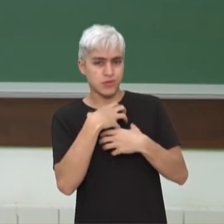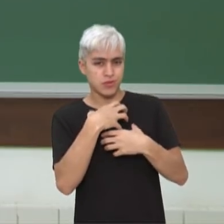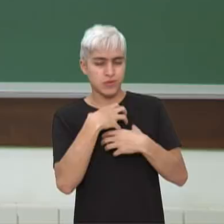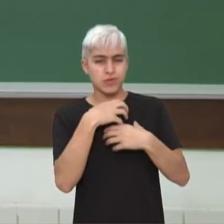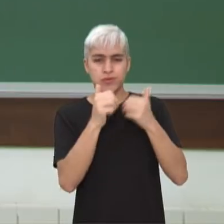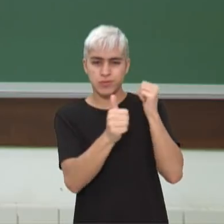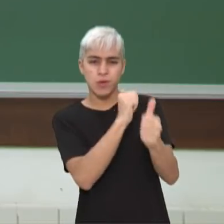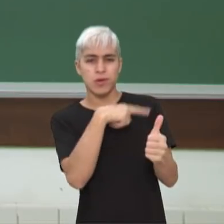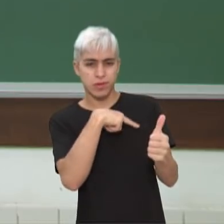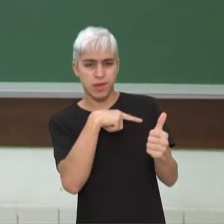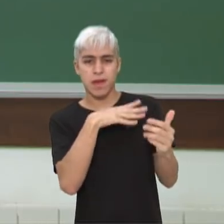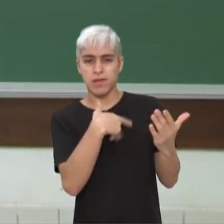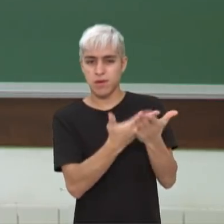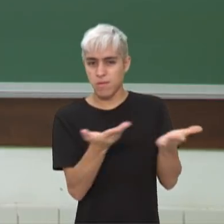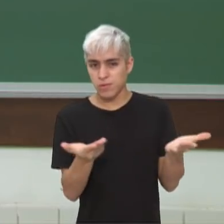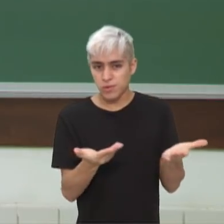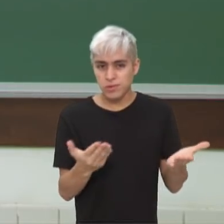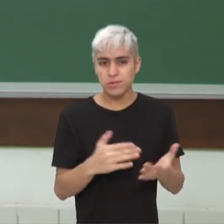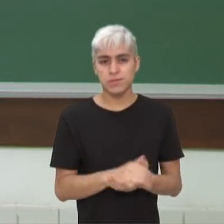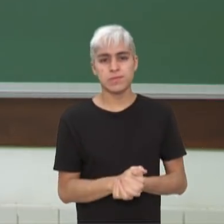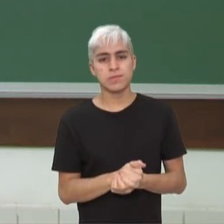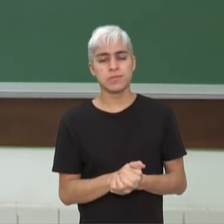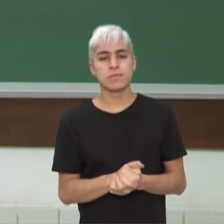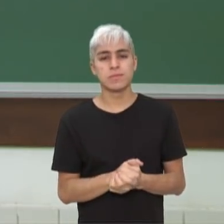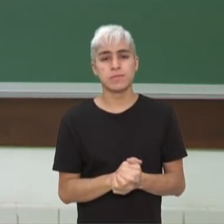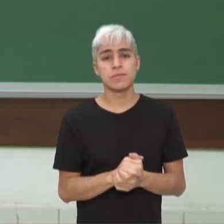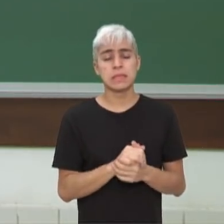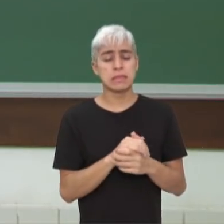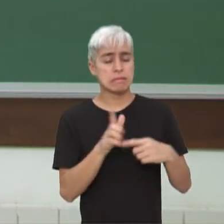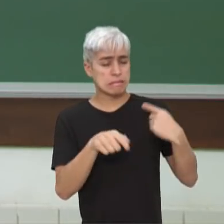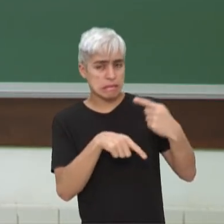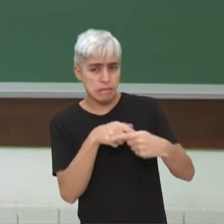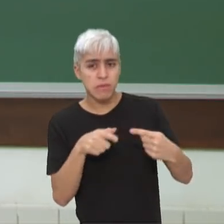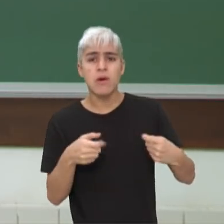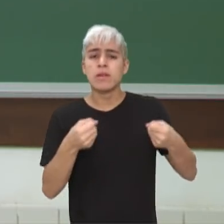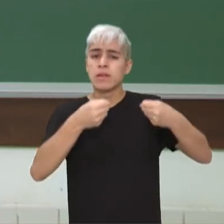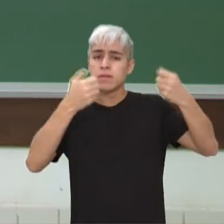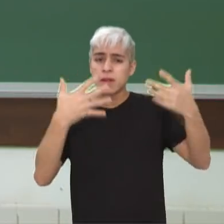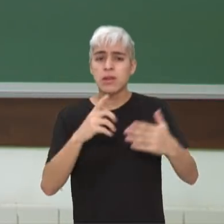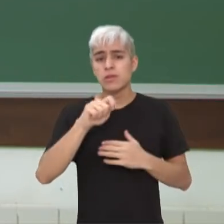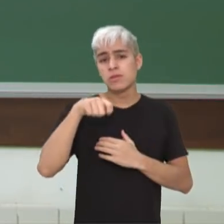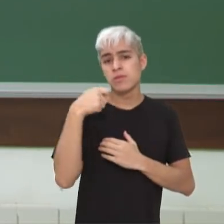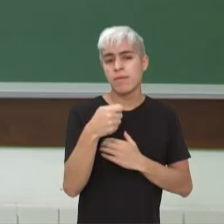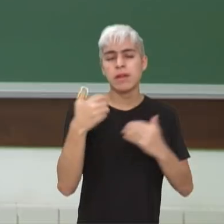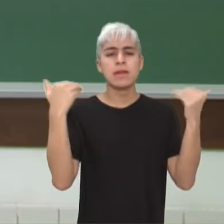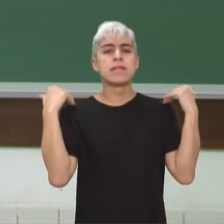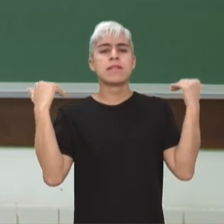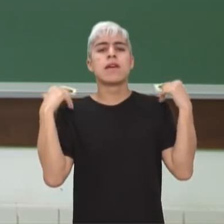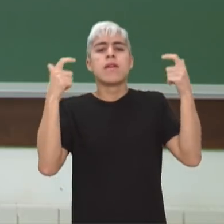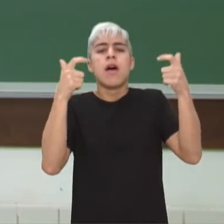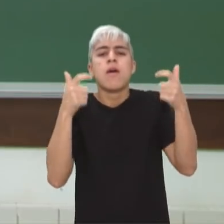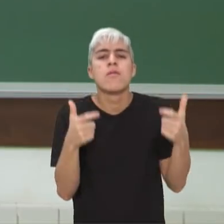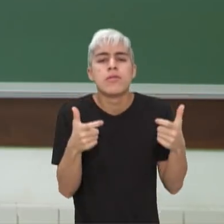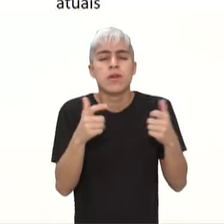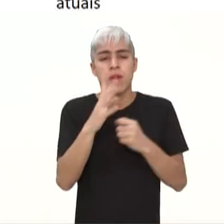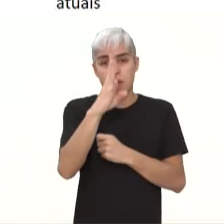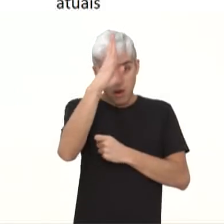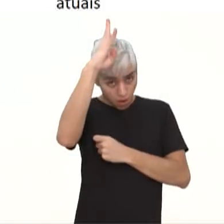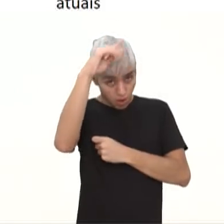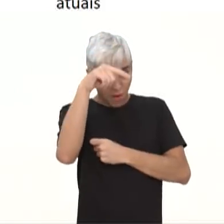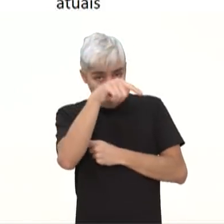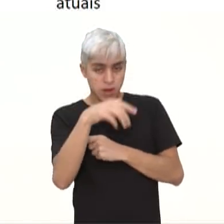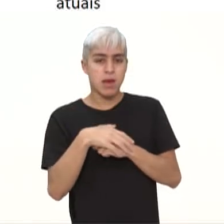esporte. Na sequência, eu falei sobre a ginástica em Roma, que ali o foco ele não era